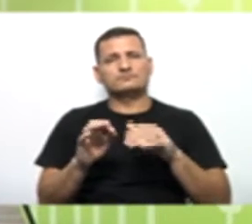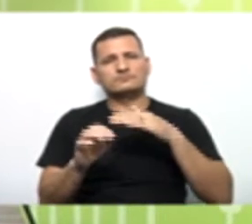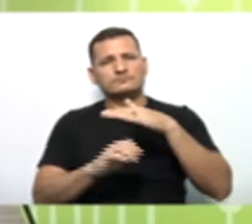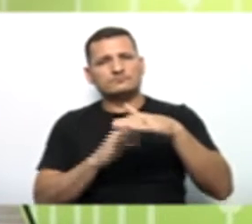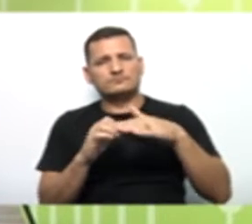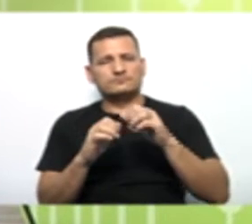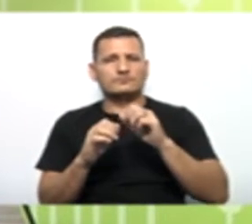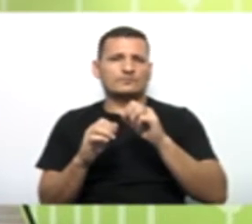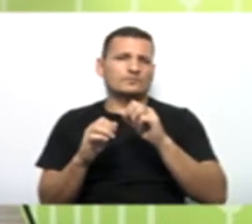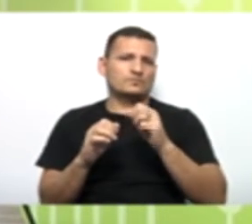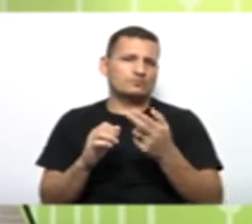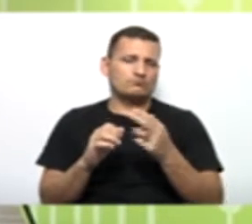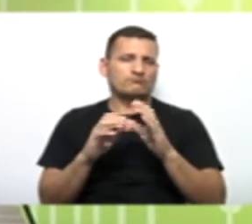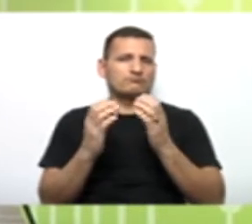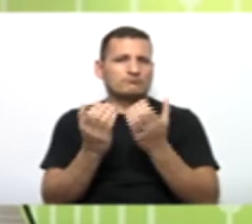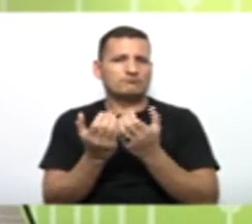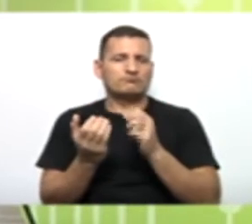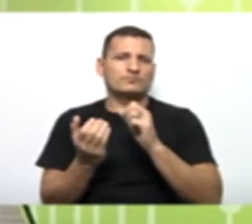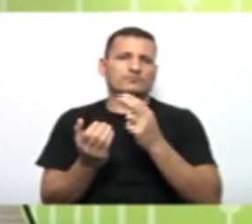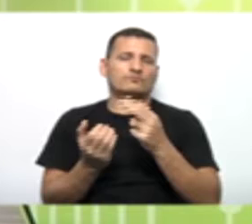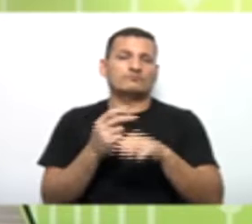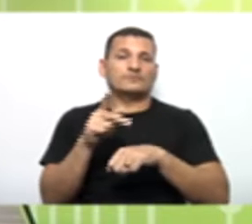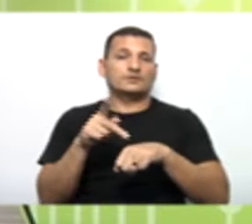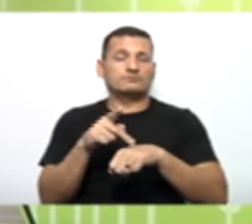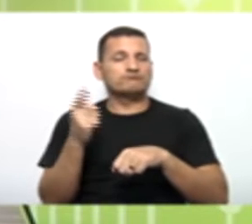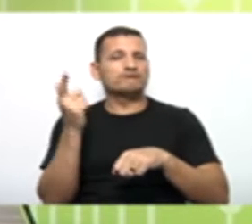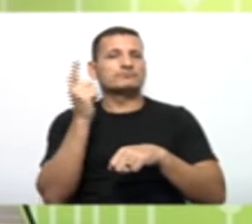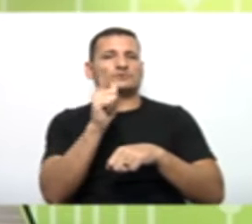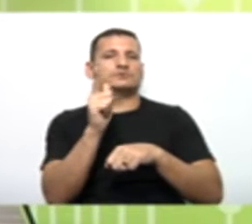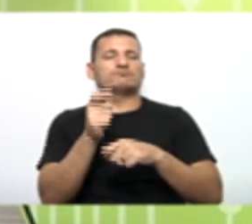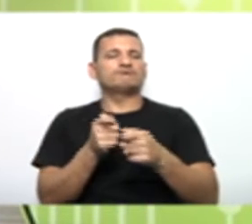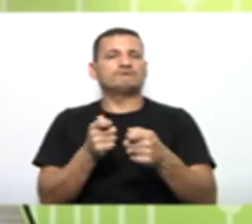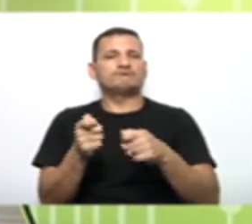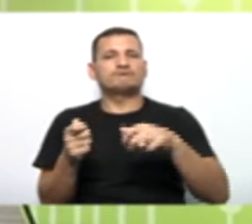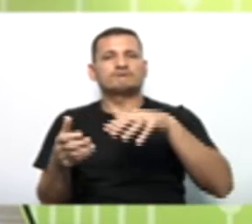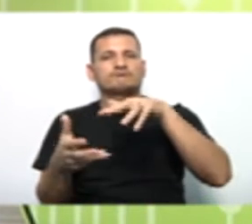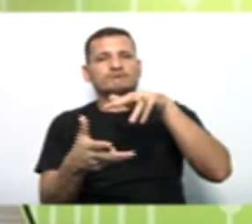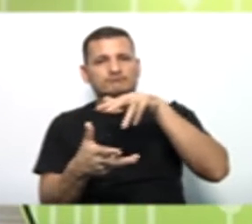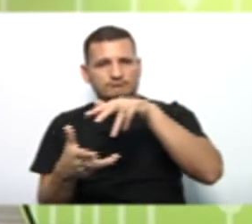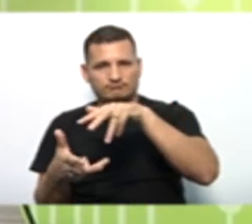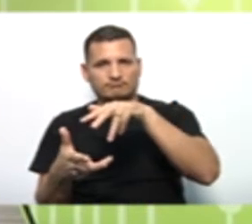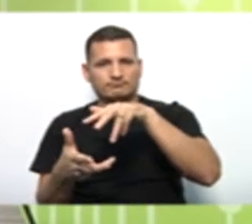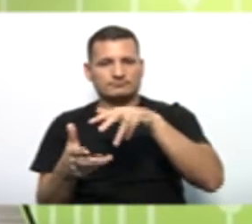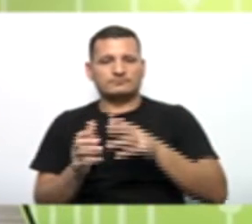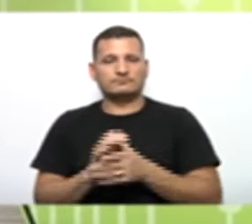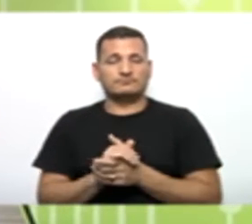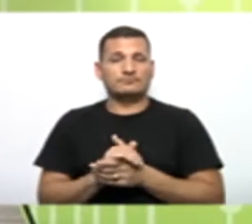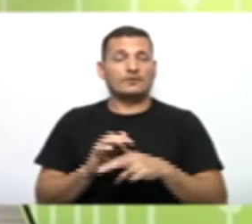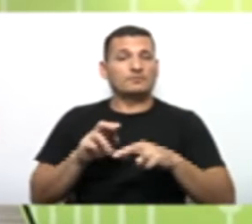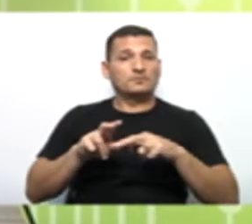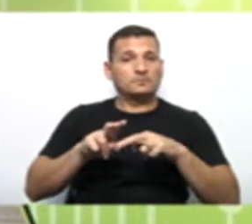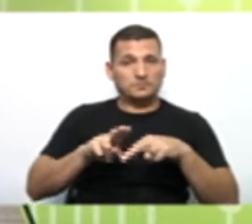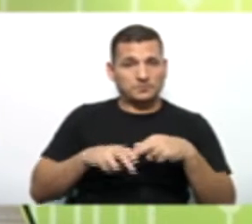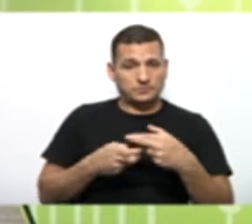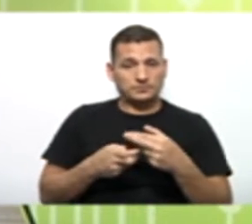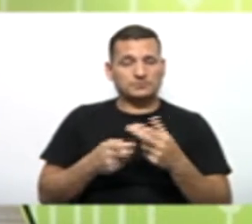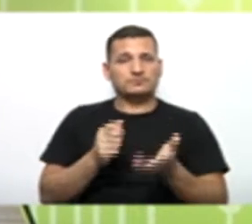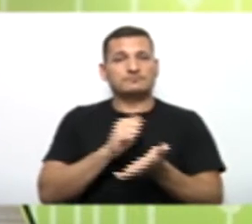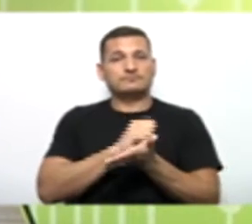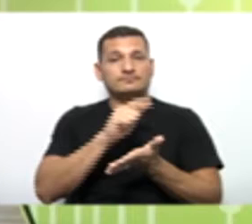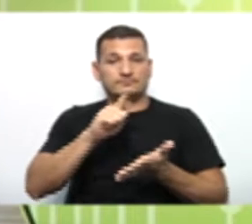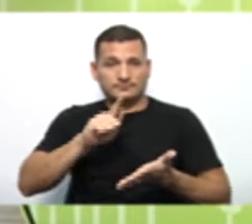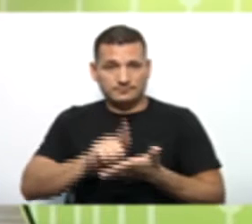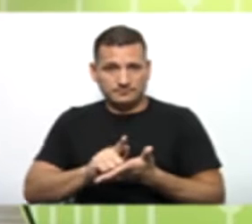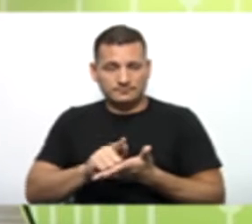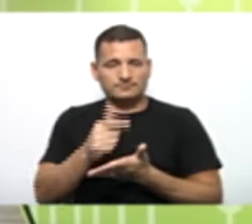uma comunidade ou um país possa chegar ao desenvolvimento sustentável. Portanto, é por isso que a Agenda 21